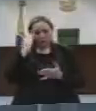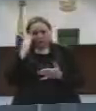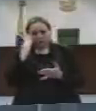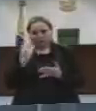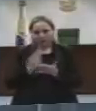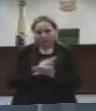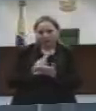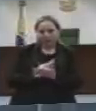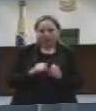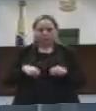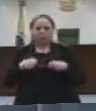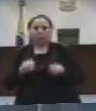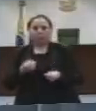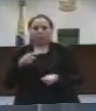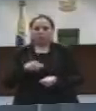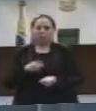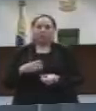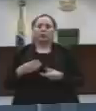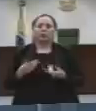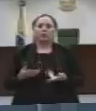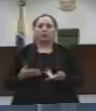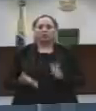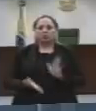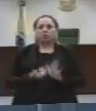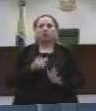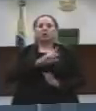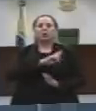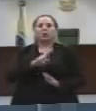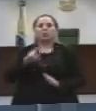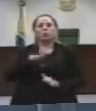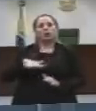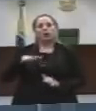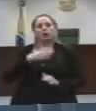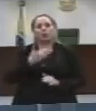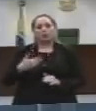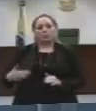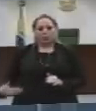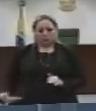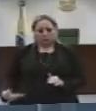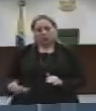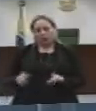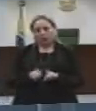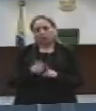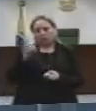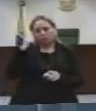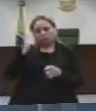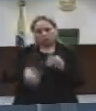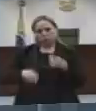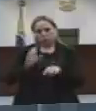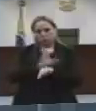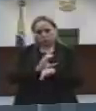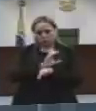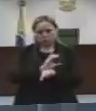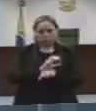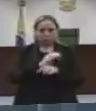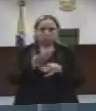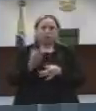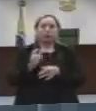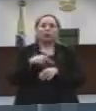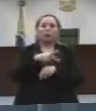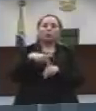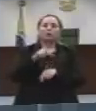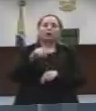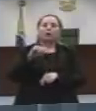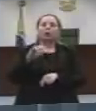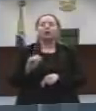isso infelizmente a tirada da religião do espaço público o que também é inconstitucional então o Estado Laico pressupõe que a religião não